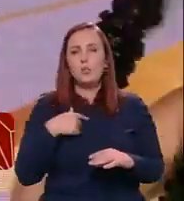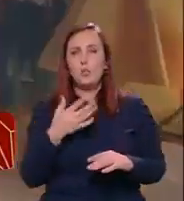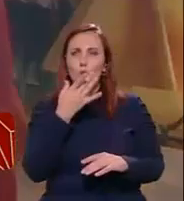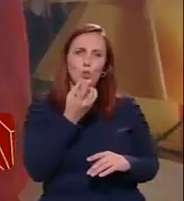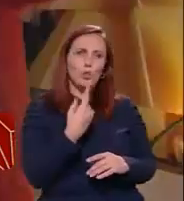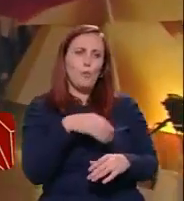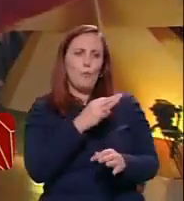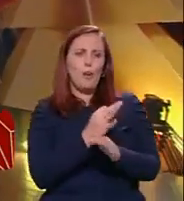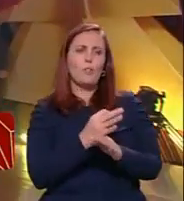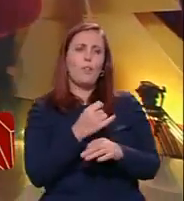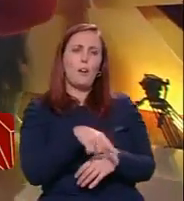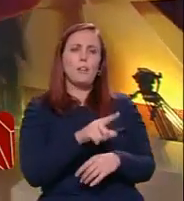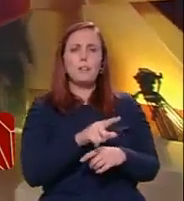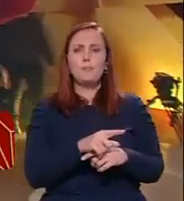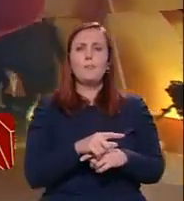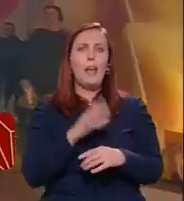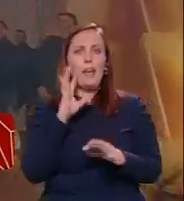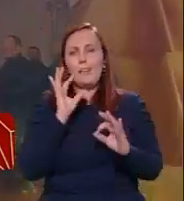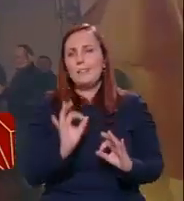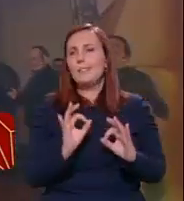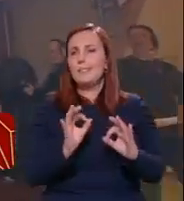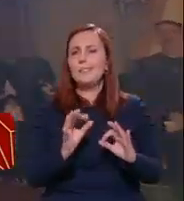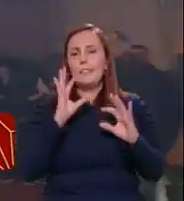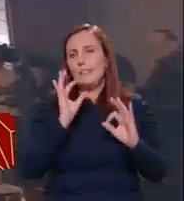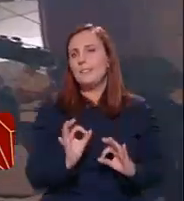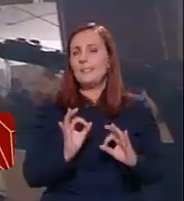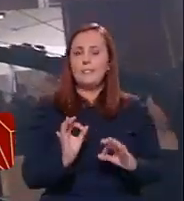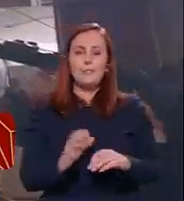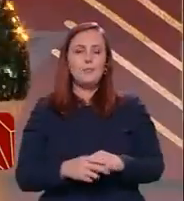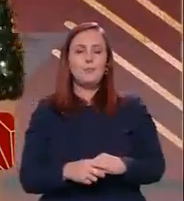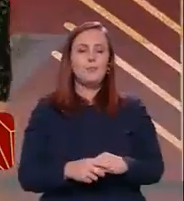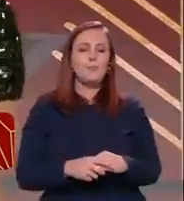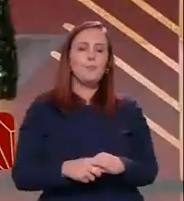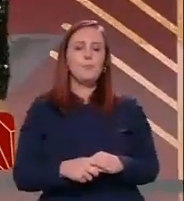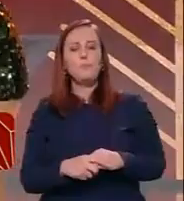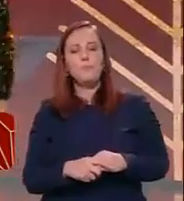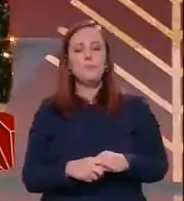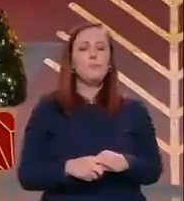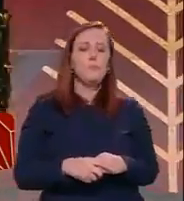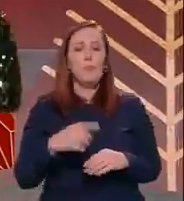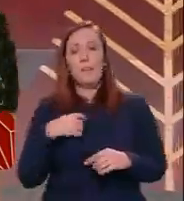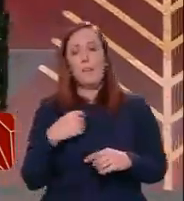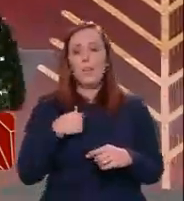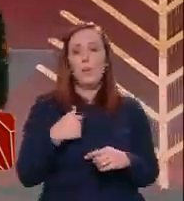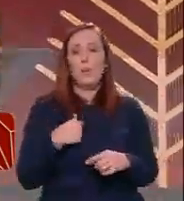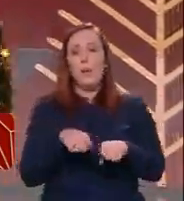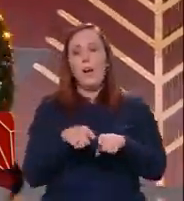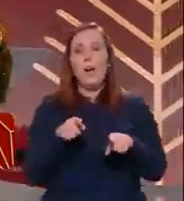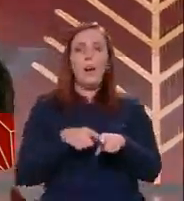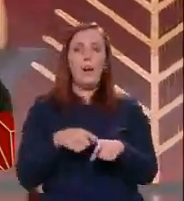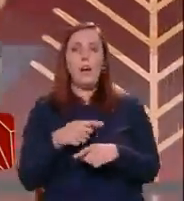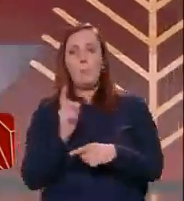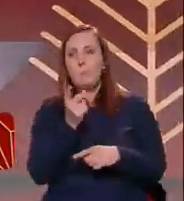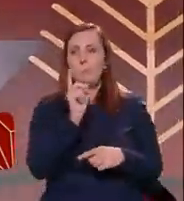fazer a festa, cais sempre nesta, cais sempre nesta. A longa arma sempre um